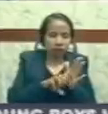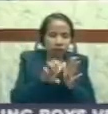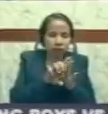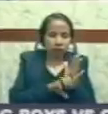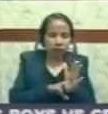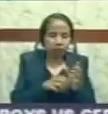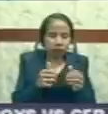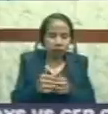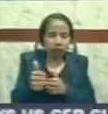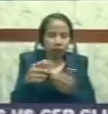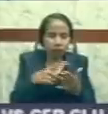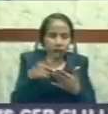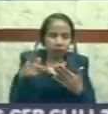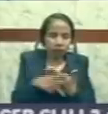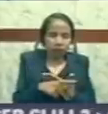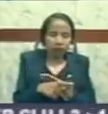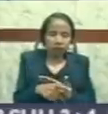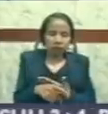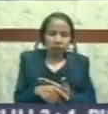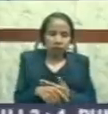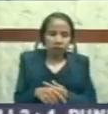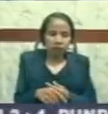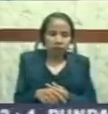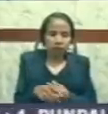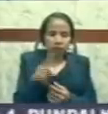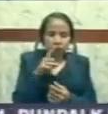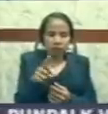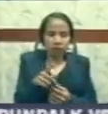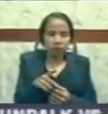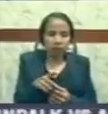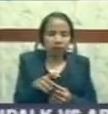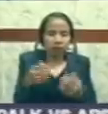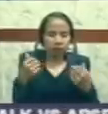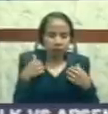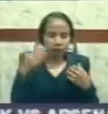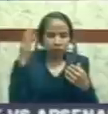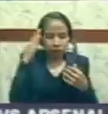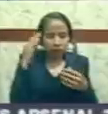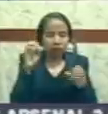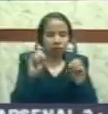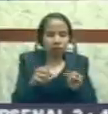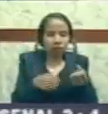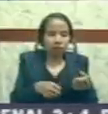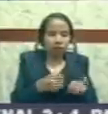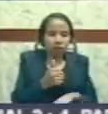Também é órgão autônomo e não é programa. Claro que a proponência e a razão é a tu facilita o